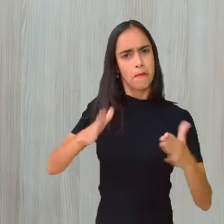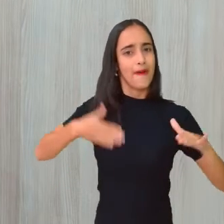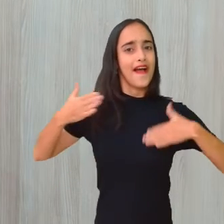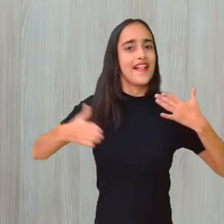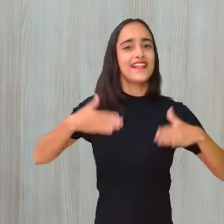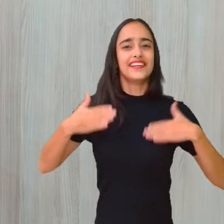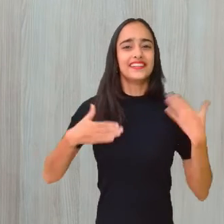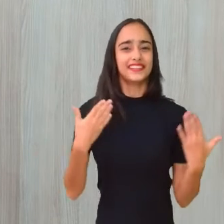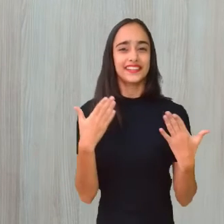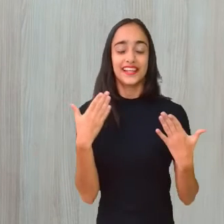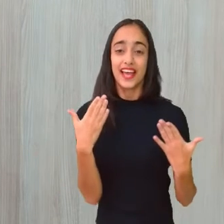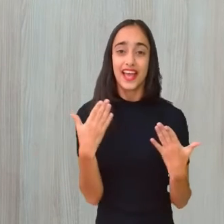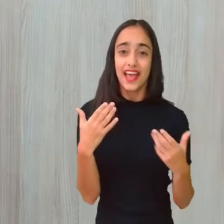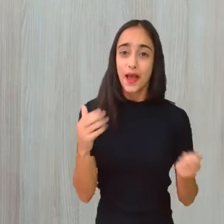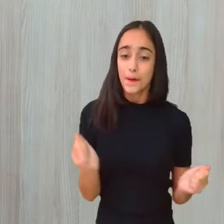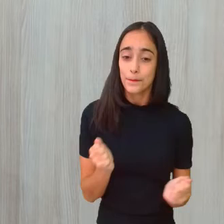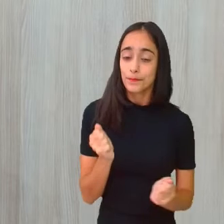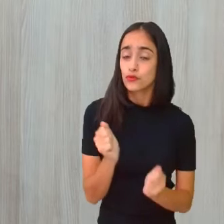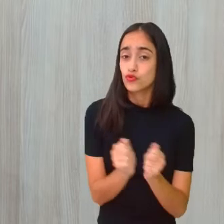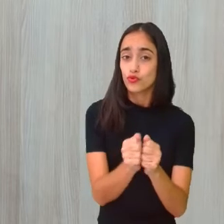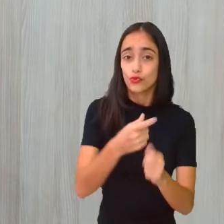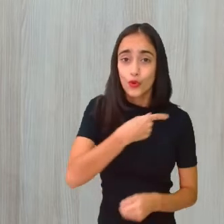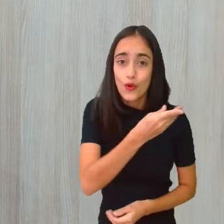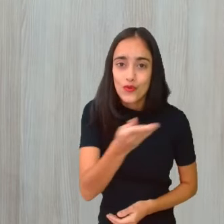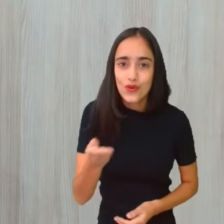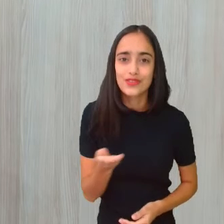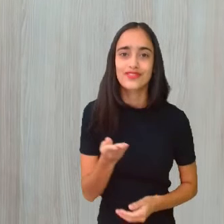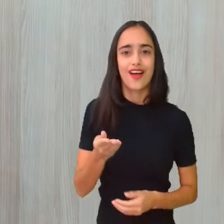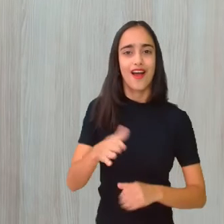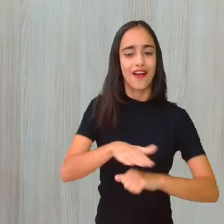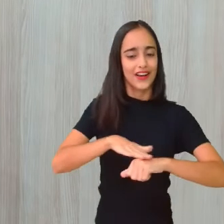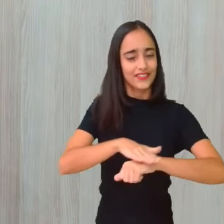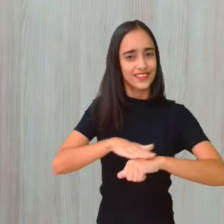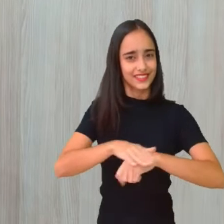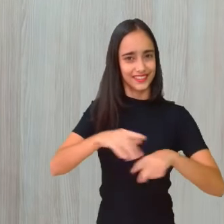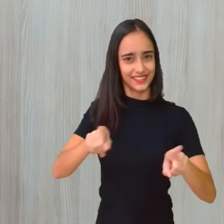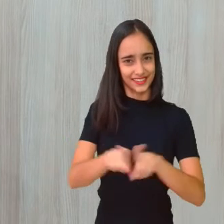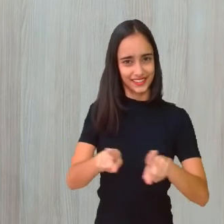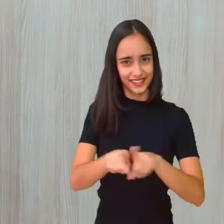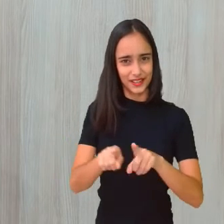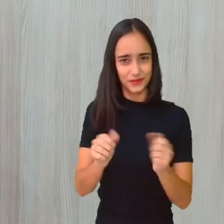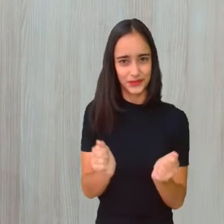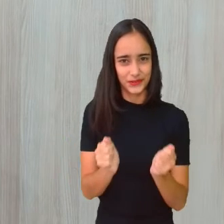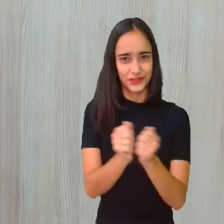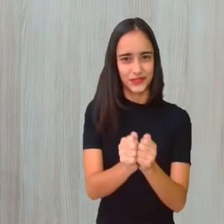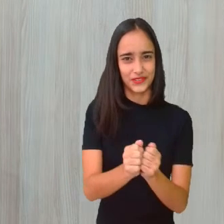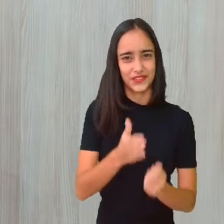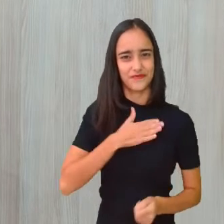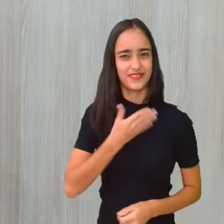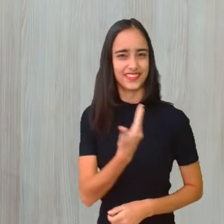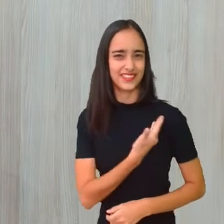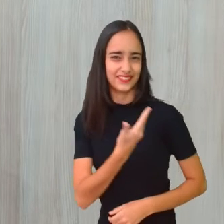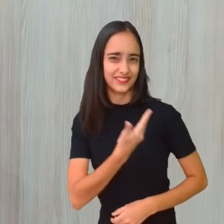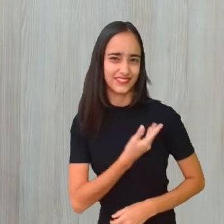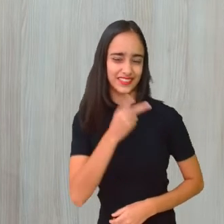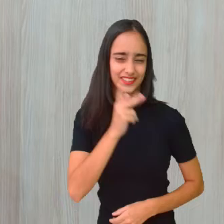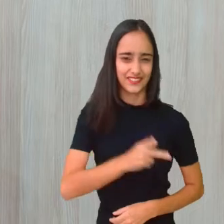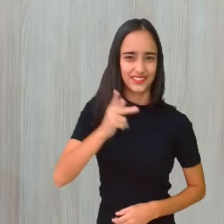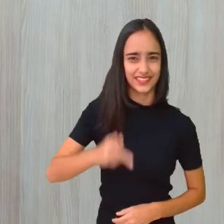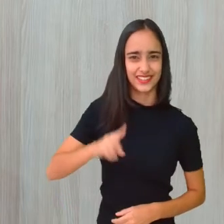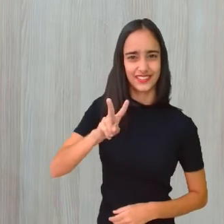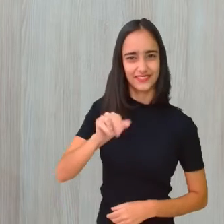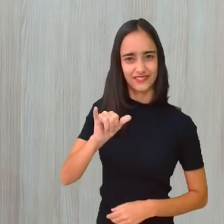aqui interagindo com vocês e ao mesmo tempo com a minha amiga, parceira aqui de trabalho, Viviane